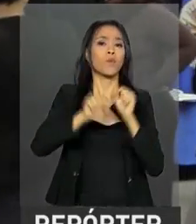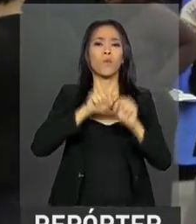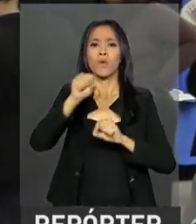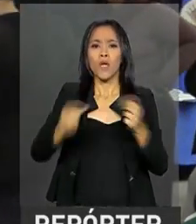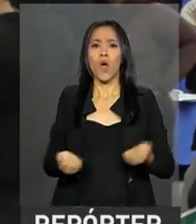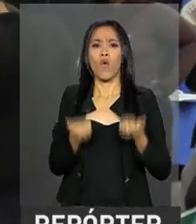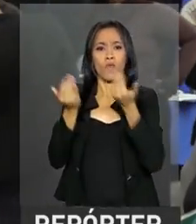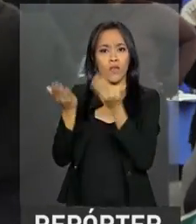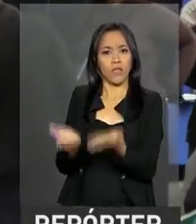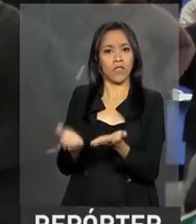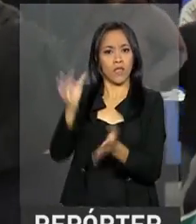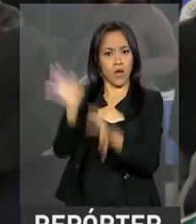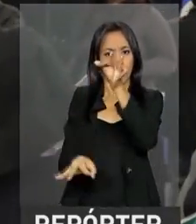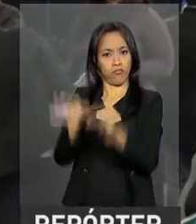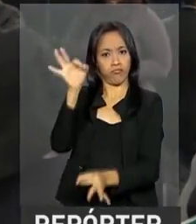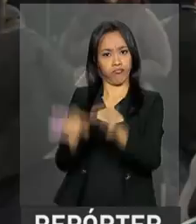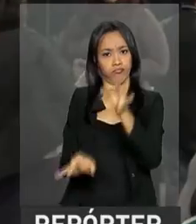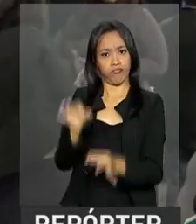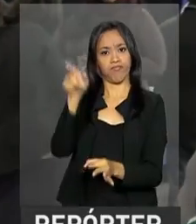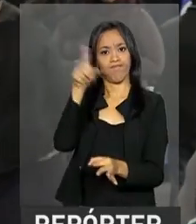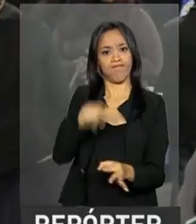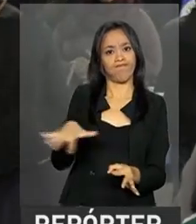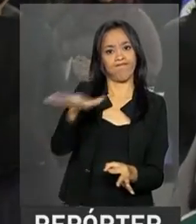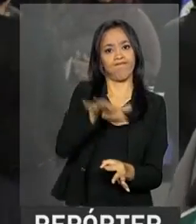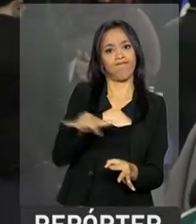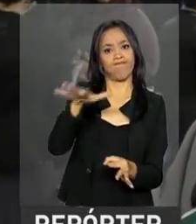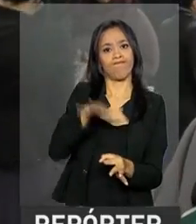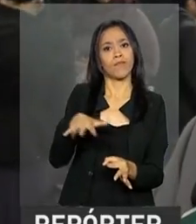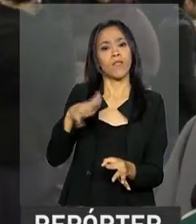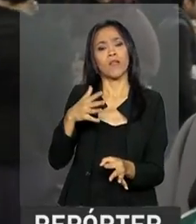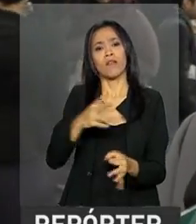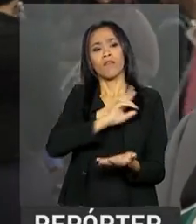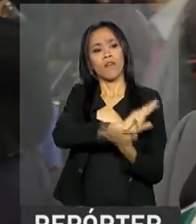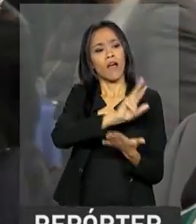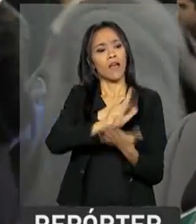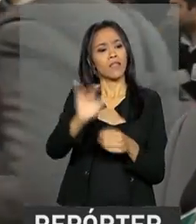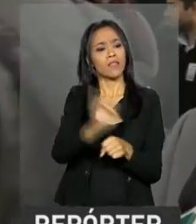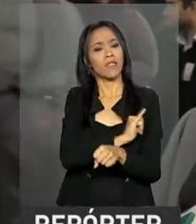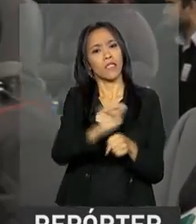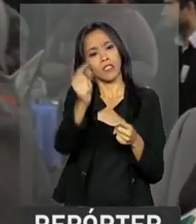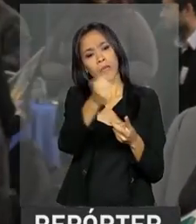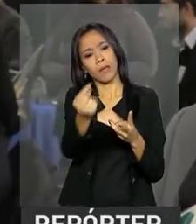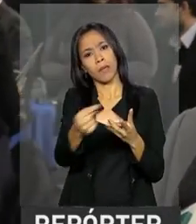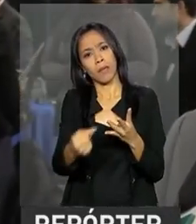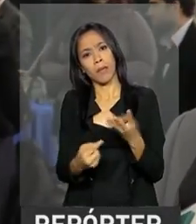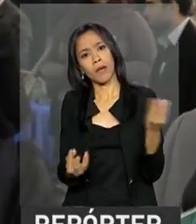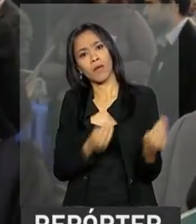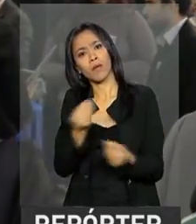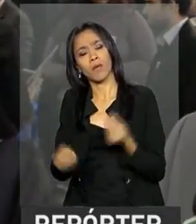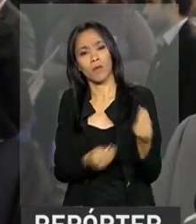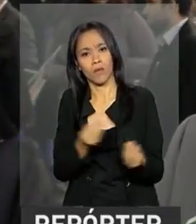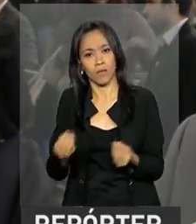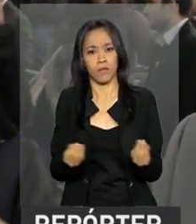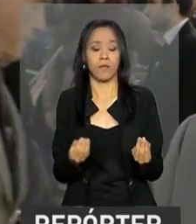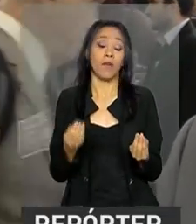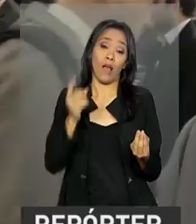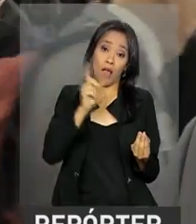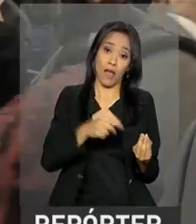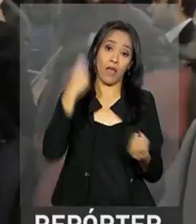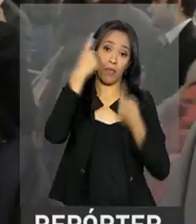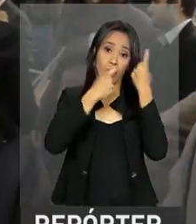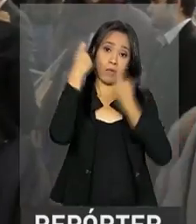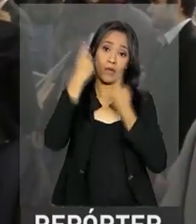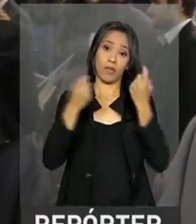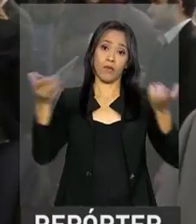Poder Judiciário e ao juiz um leque maior de alternativas diversas à prisão. Essa é a grande preocupação